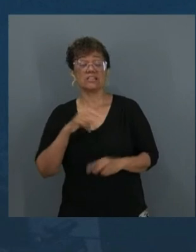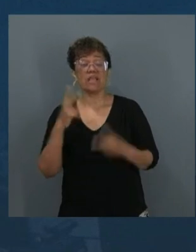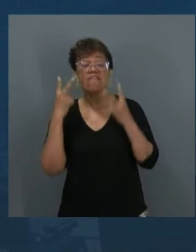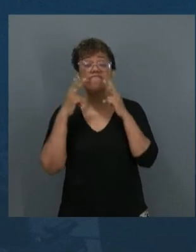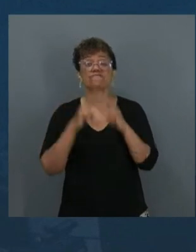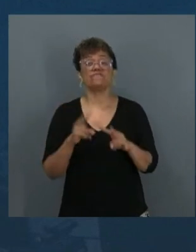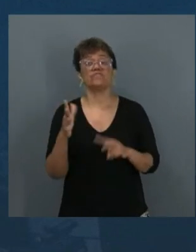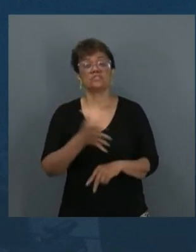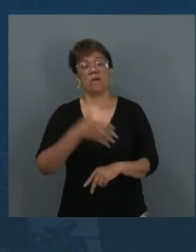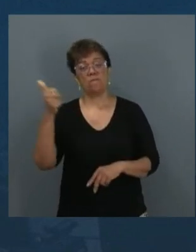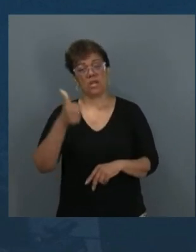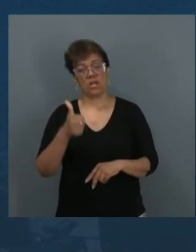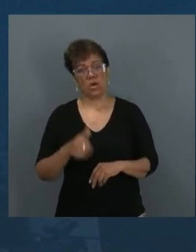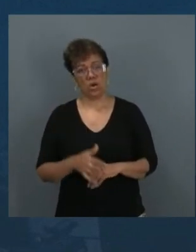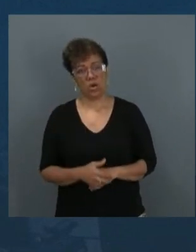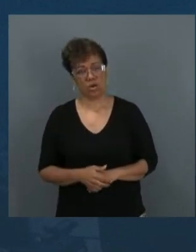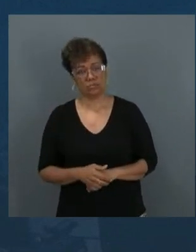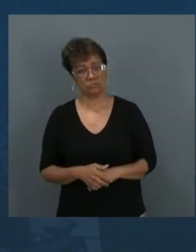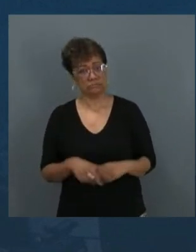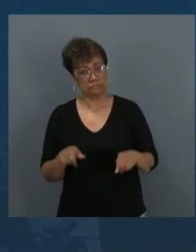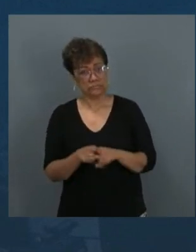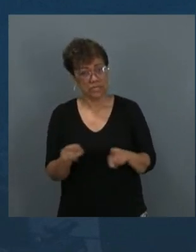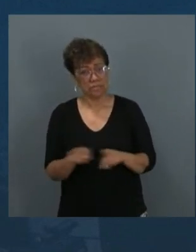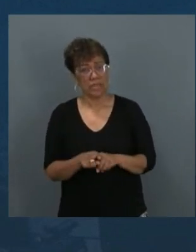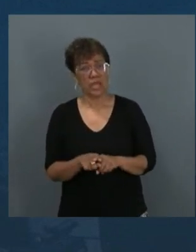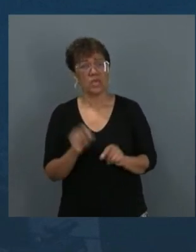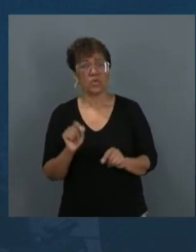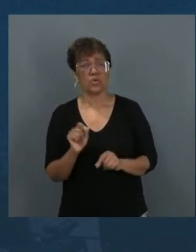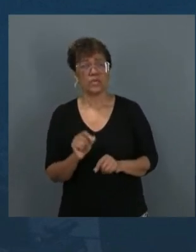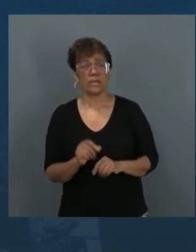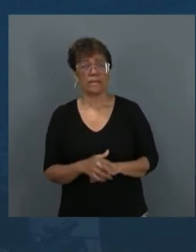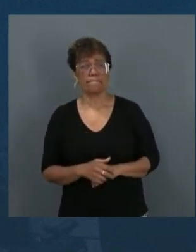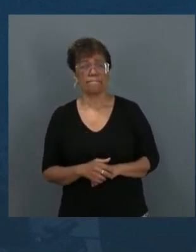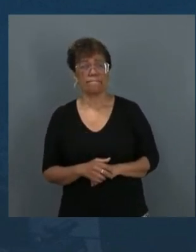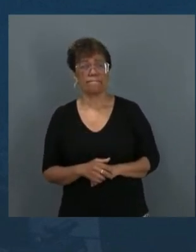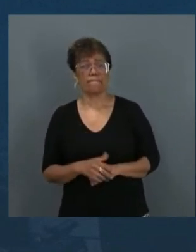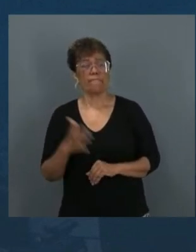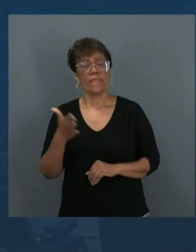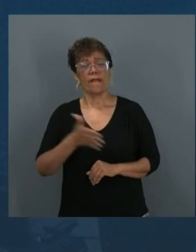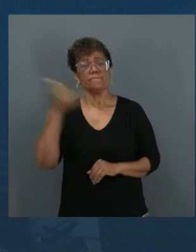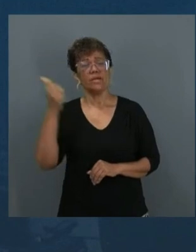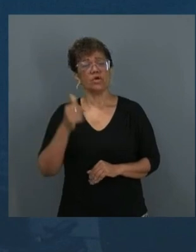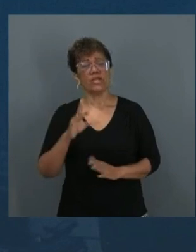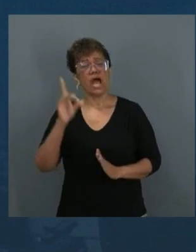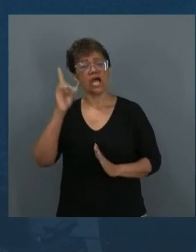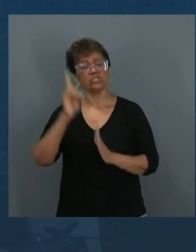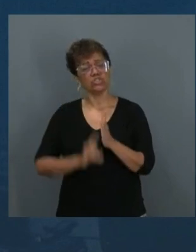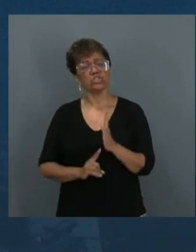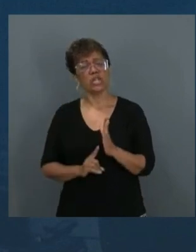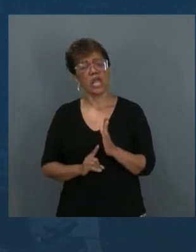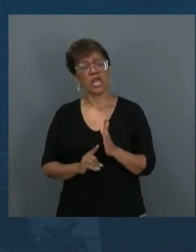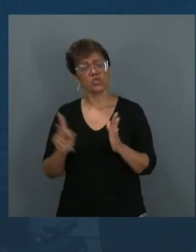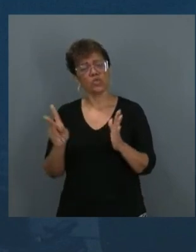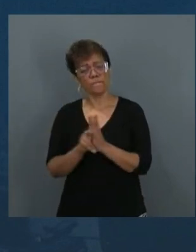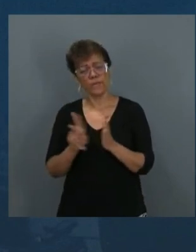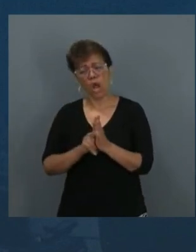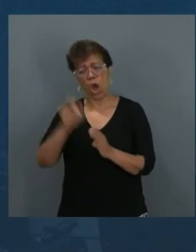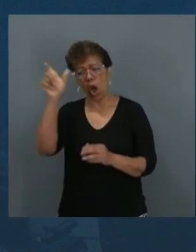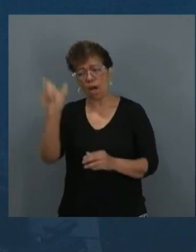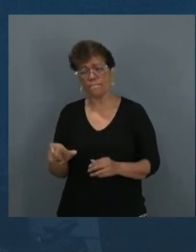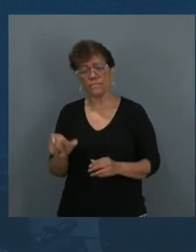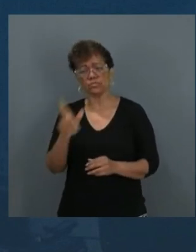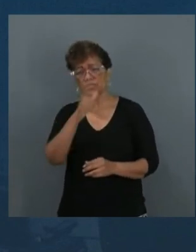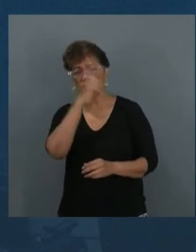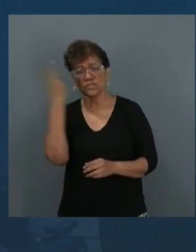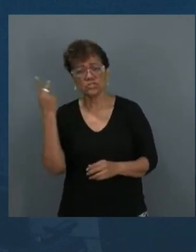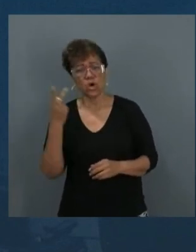melhor e melhorar, fecha a janela por causa do avião, melhorar os direitos dessas pessoas.